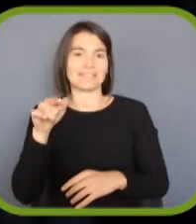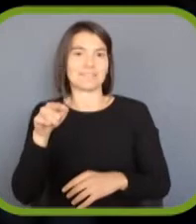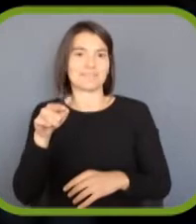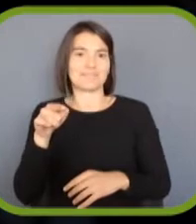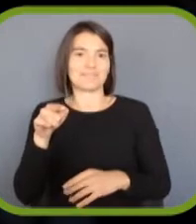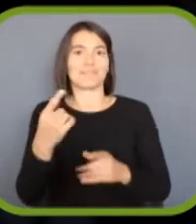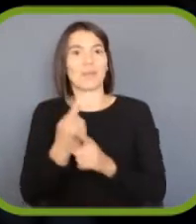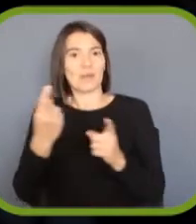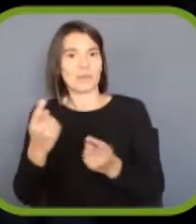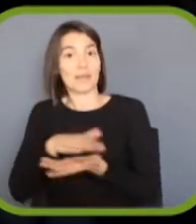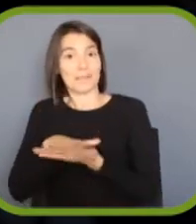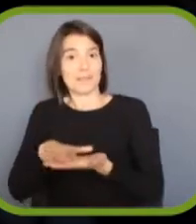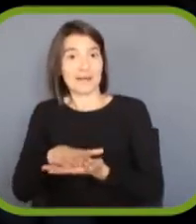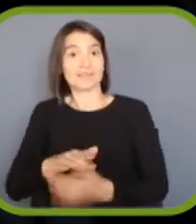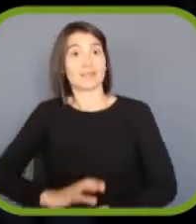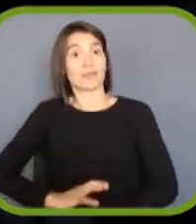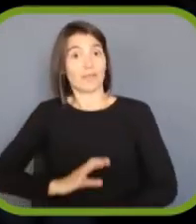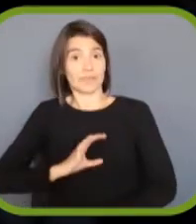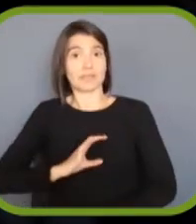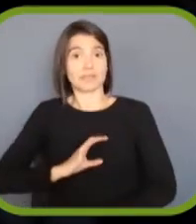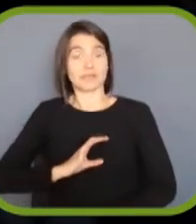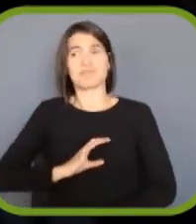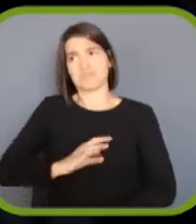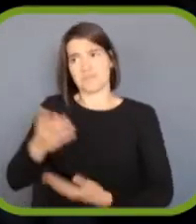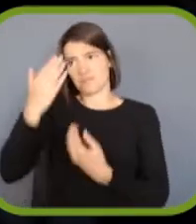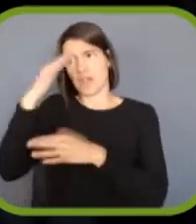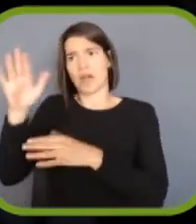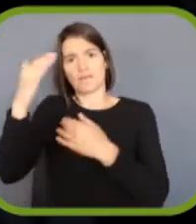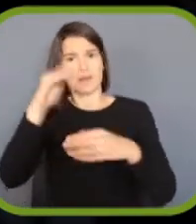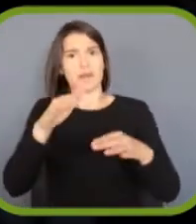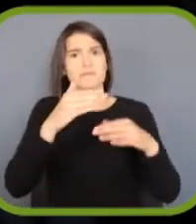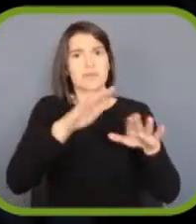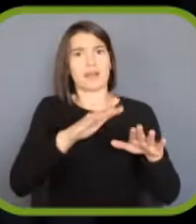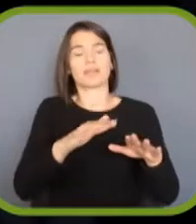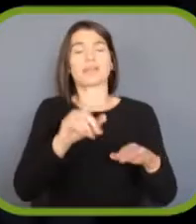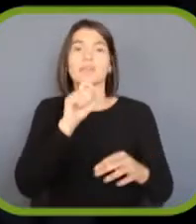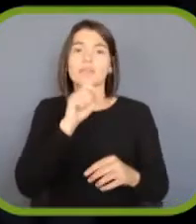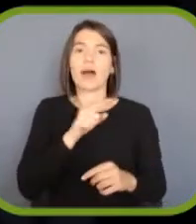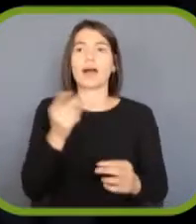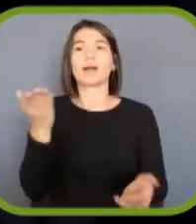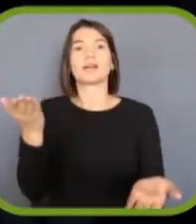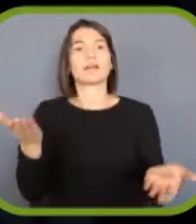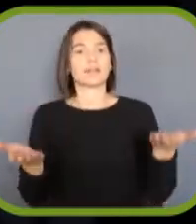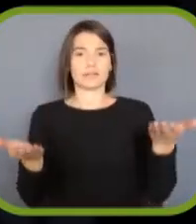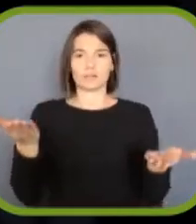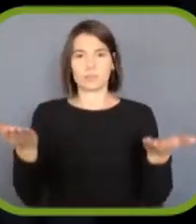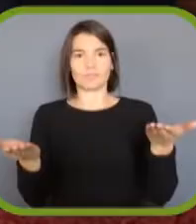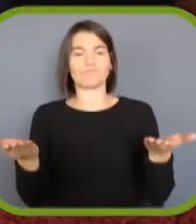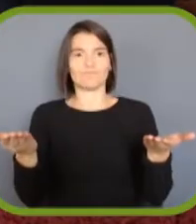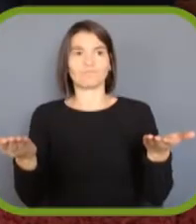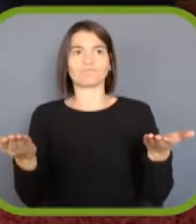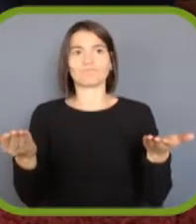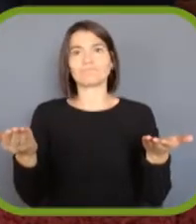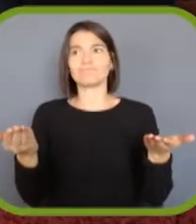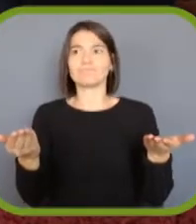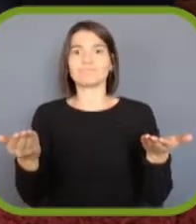É fácil aí, porque funcionando na base da confiança, essas coisas acabam por ser geridas com equilíbrio